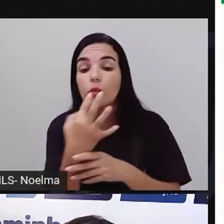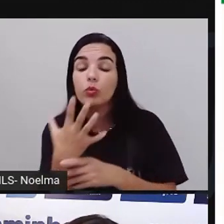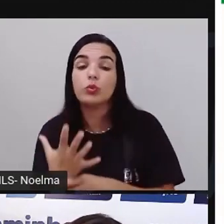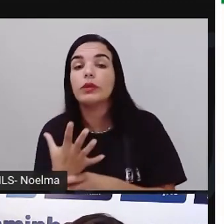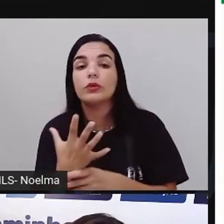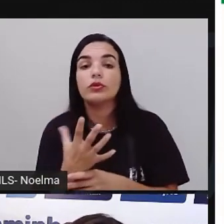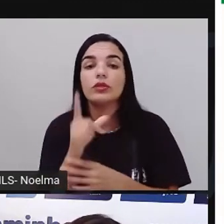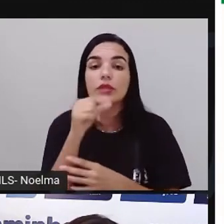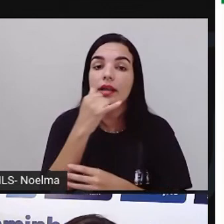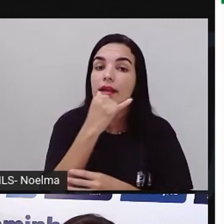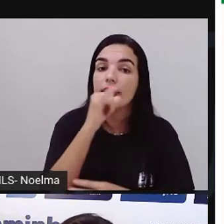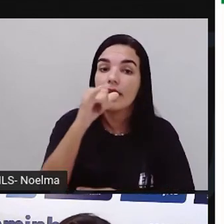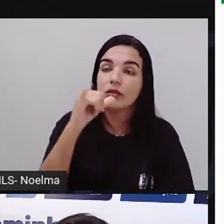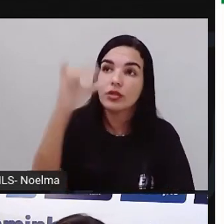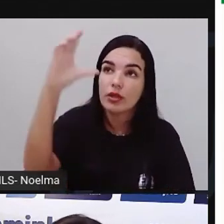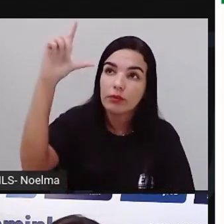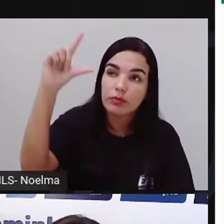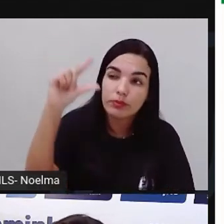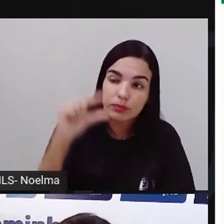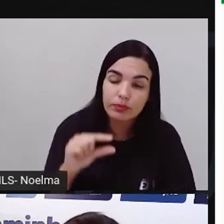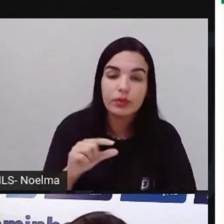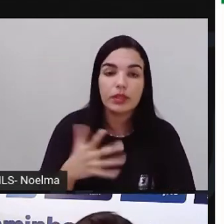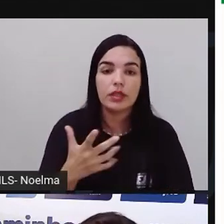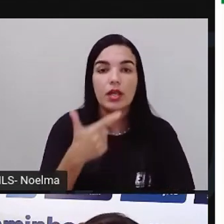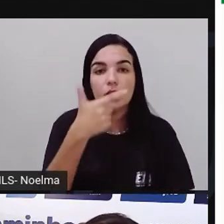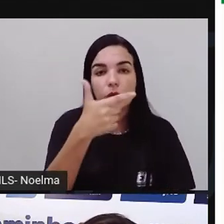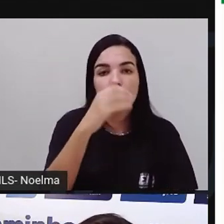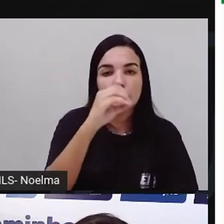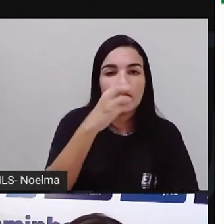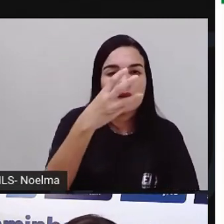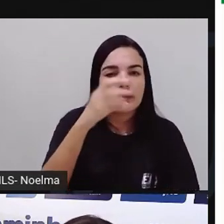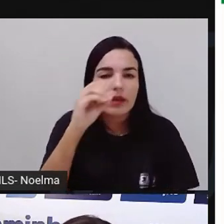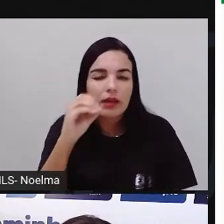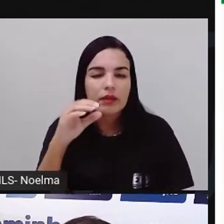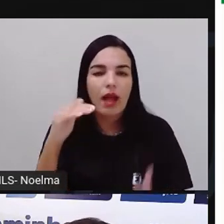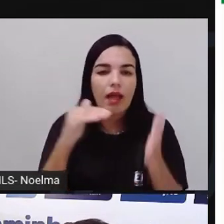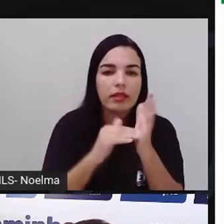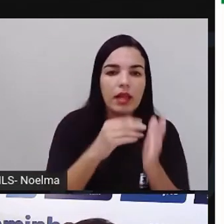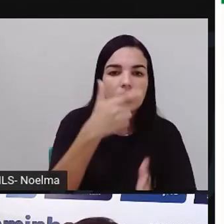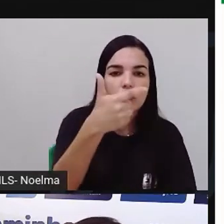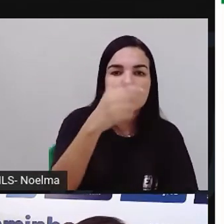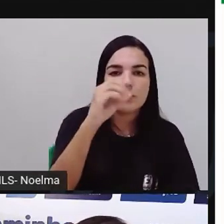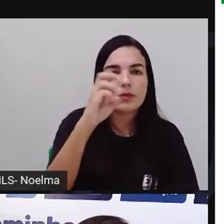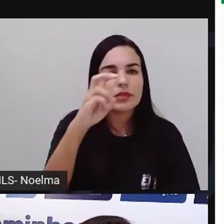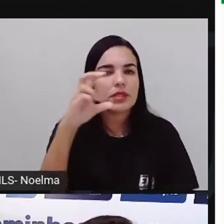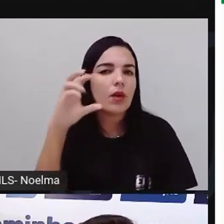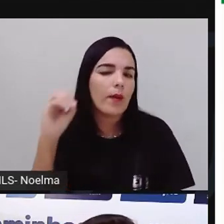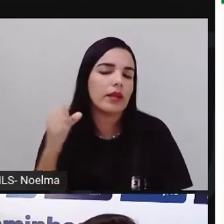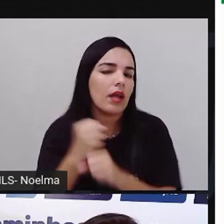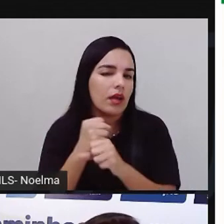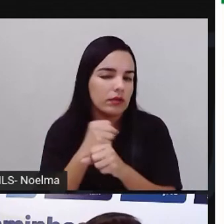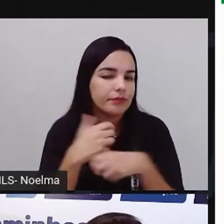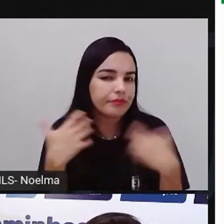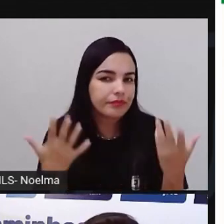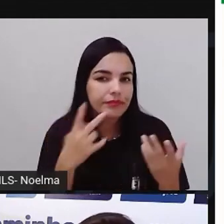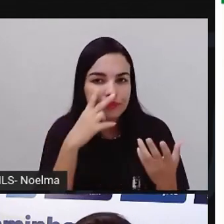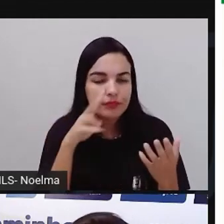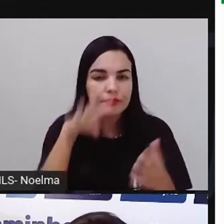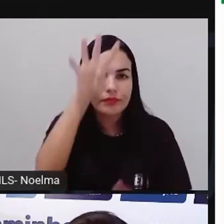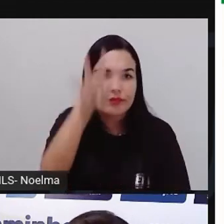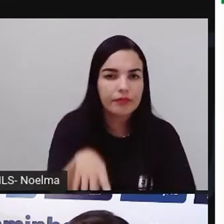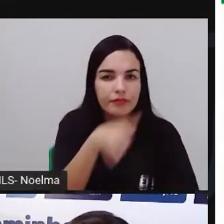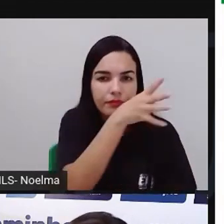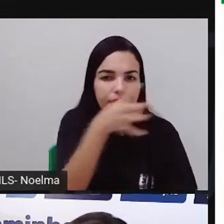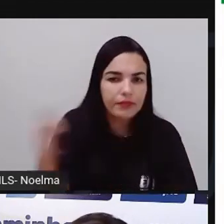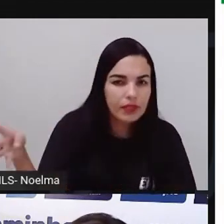aí, 2025, 2030, 2035 até 2050. O quadro aí